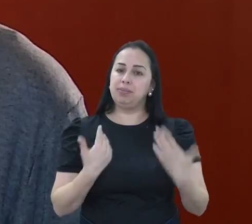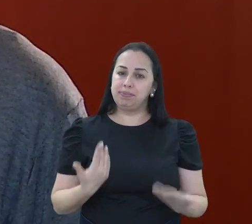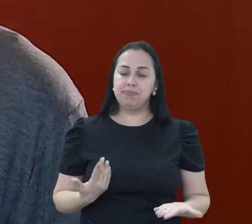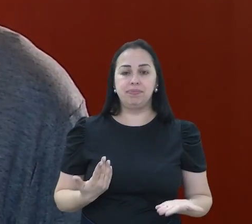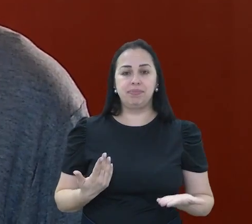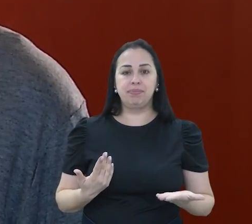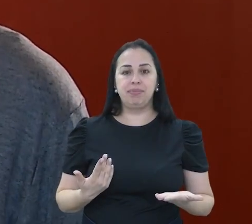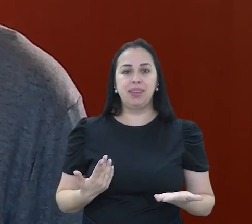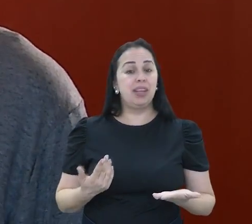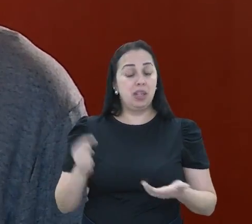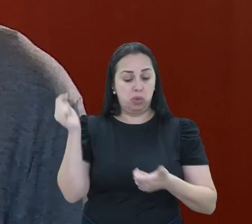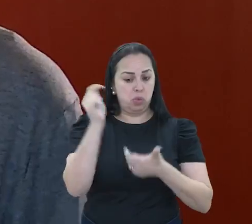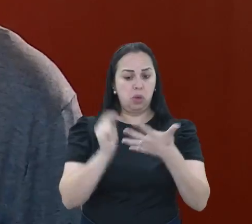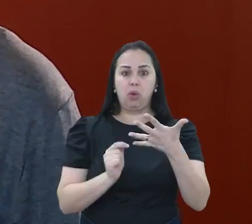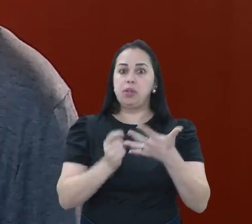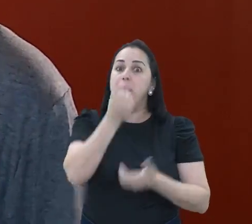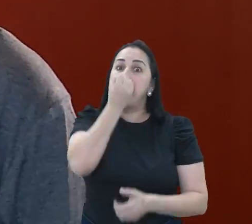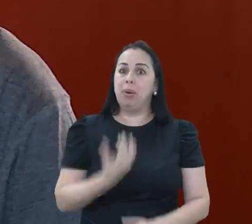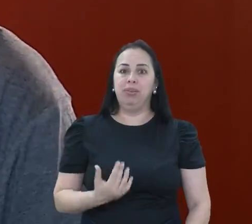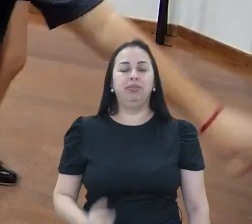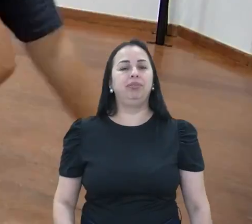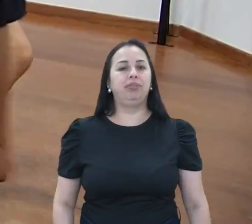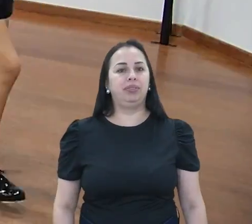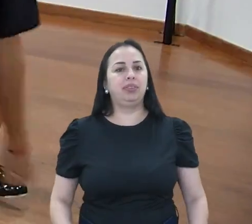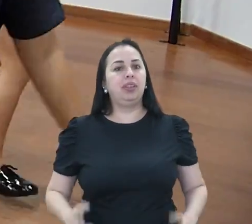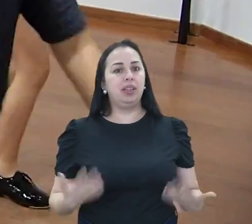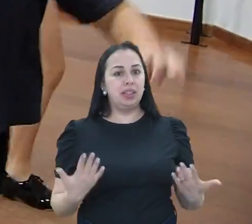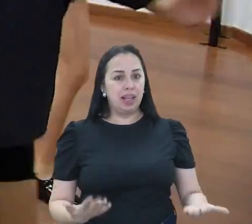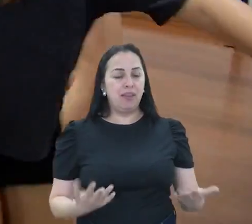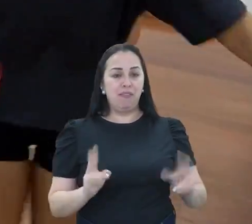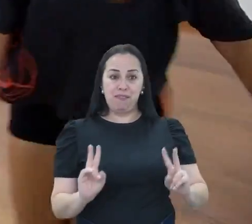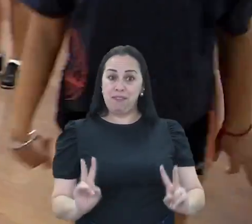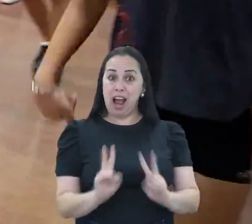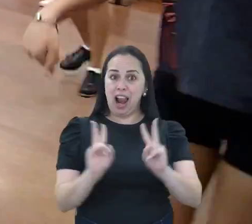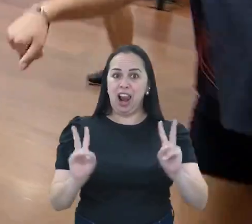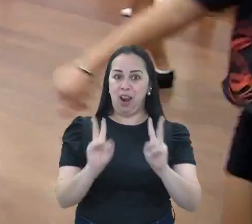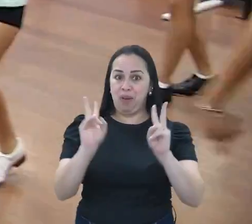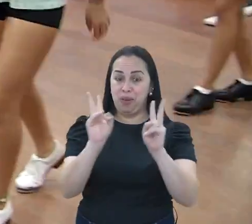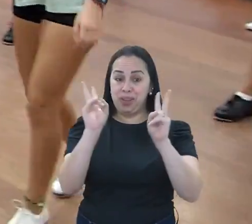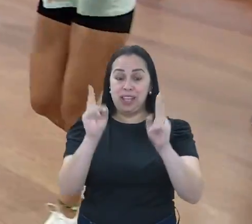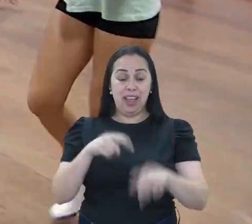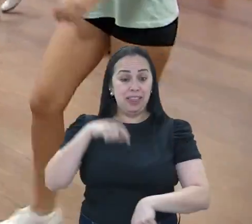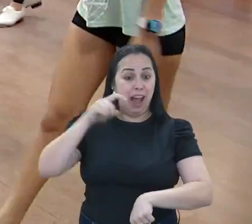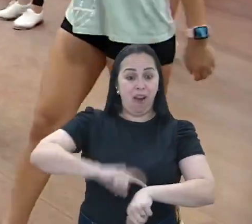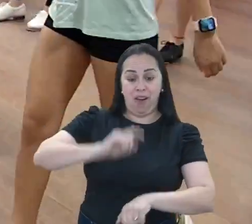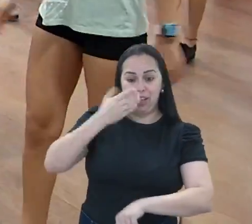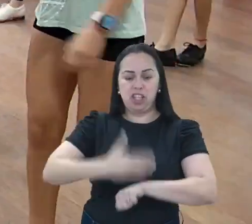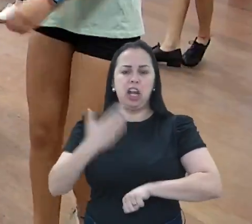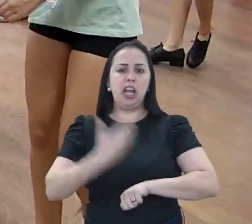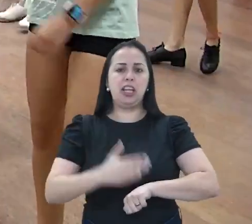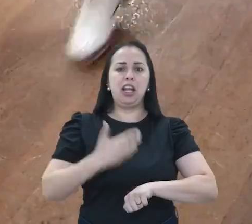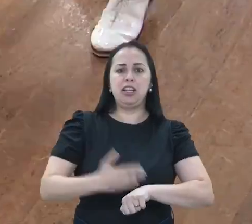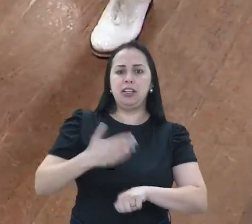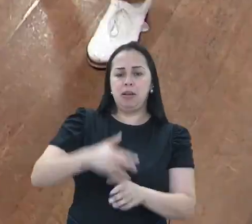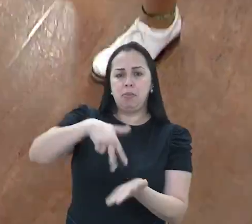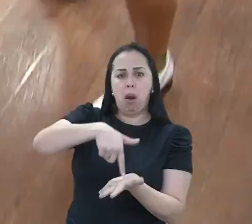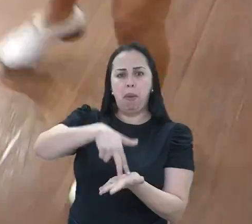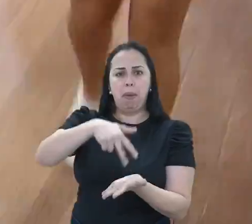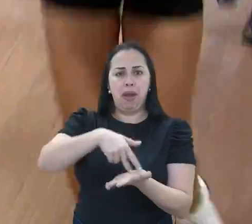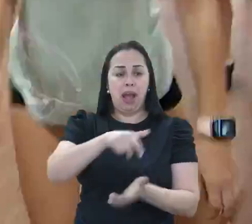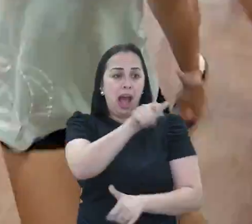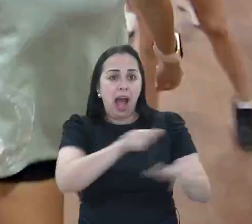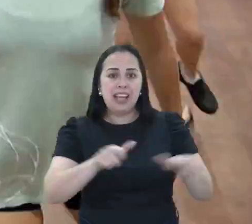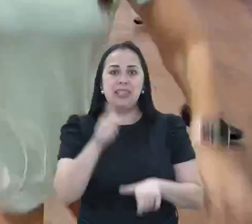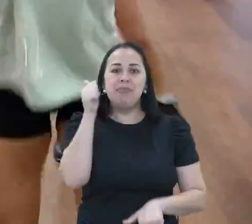aula. Então, é só benefícios. Valores que estão presentes nos ensaios dessa turma de sapateado. Aqui,